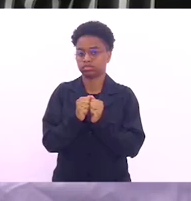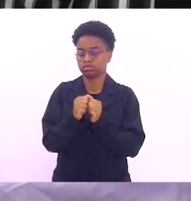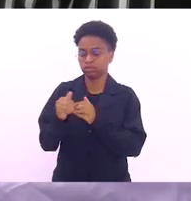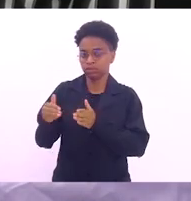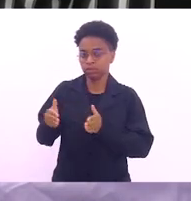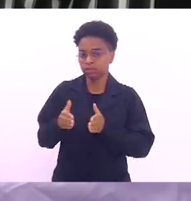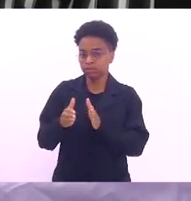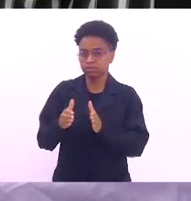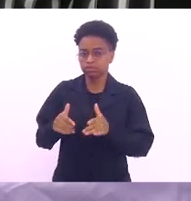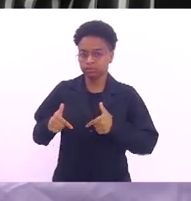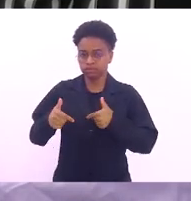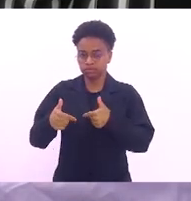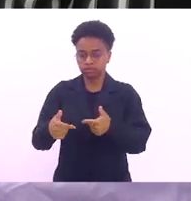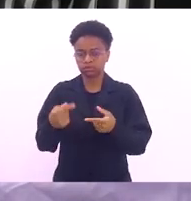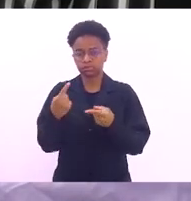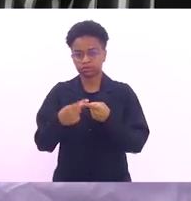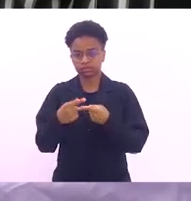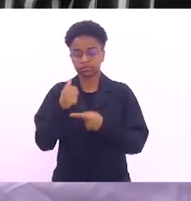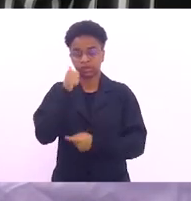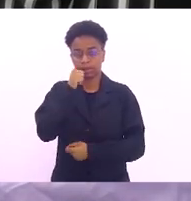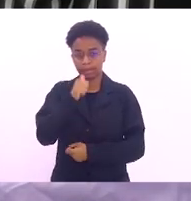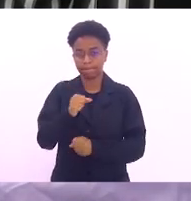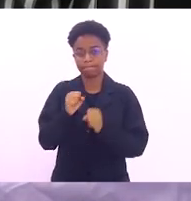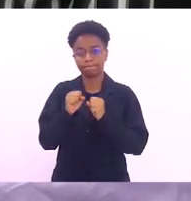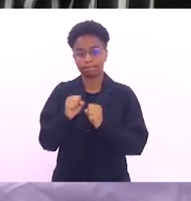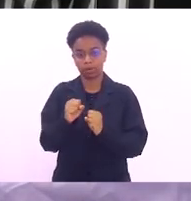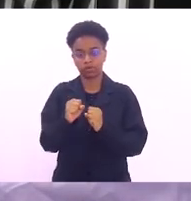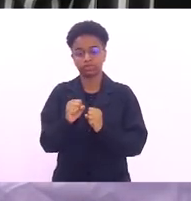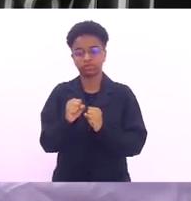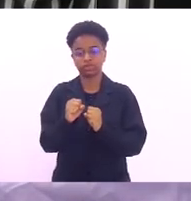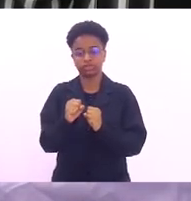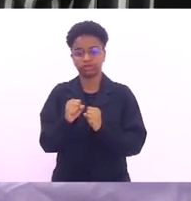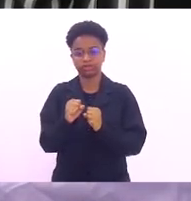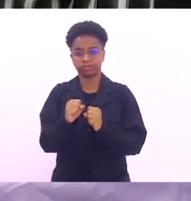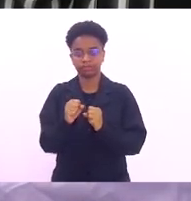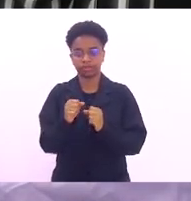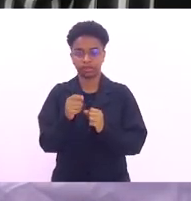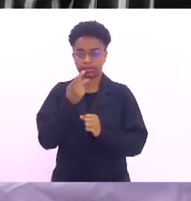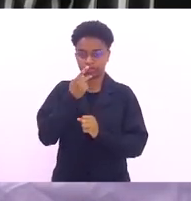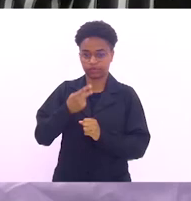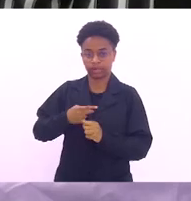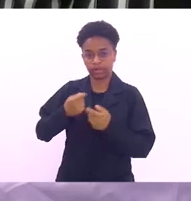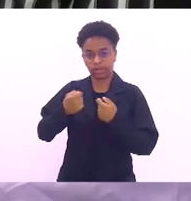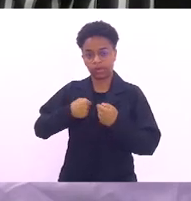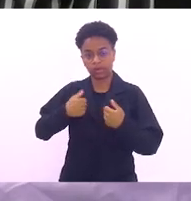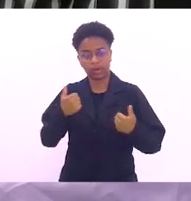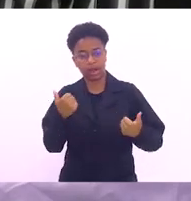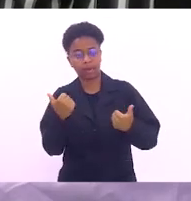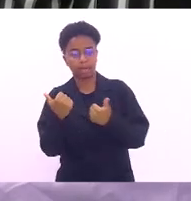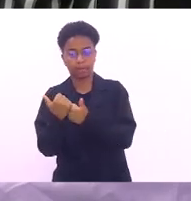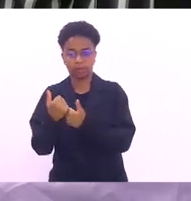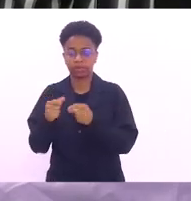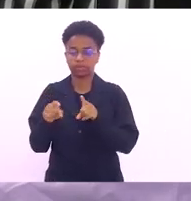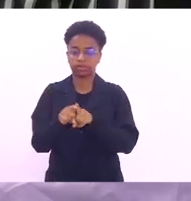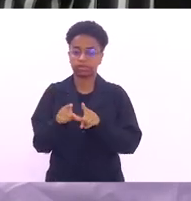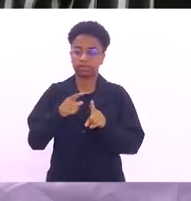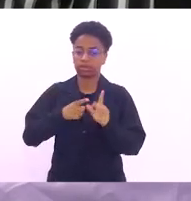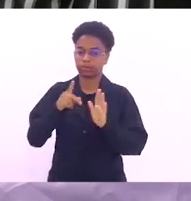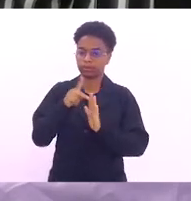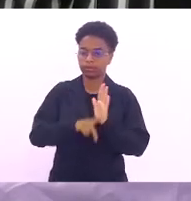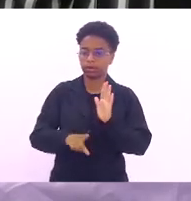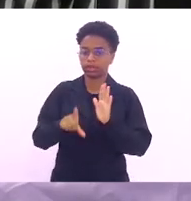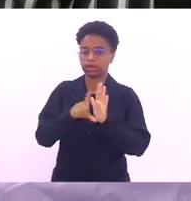as mulheres né podem contar com a gente nós estamos aí com um projeto de lei também